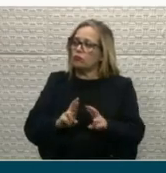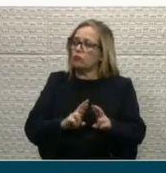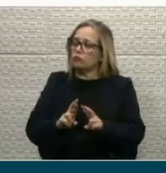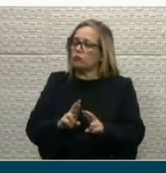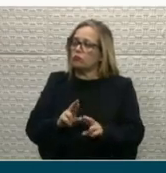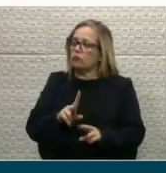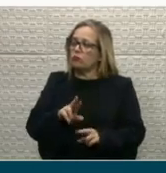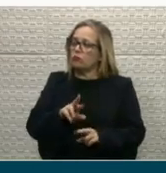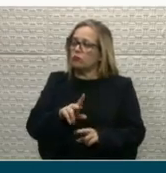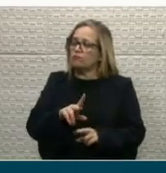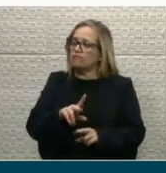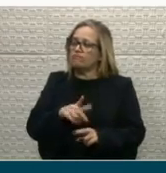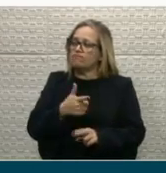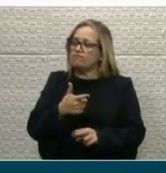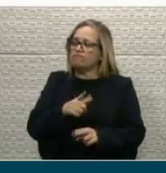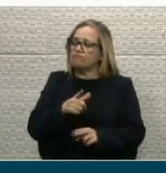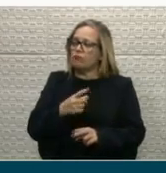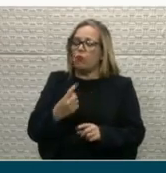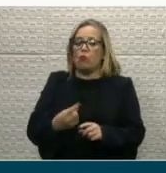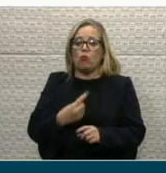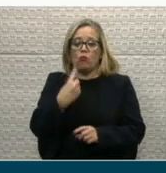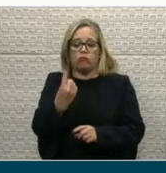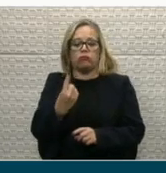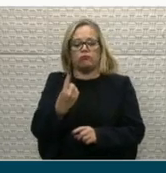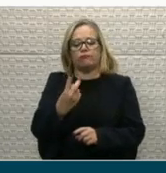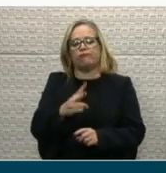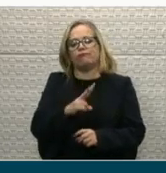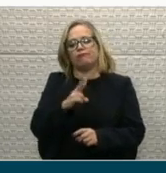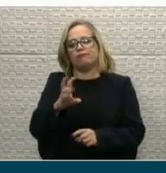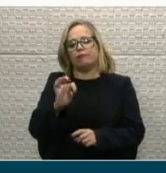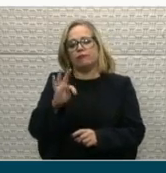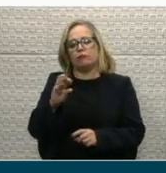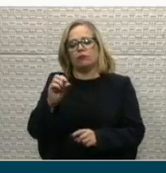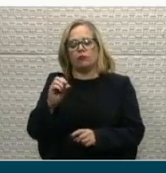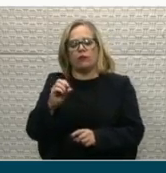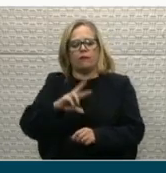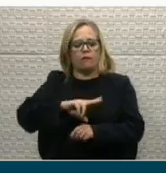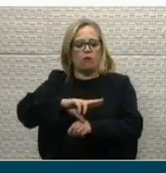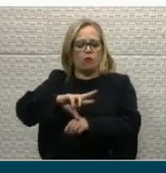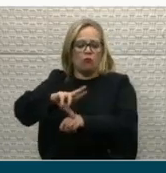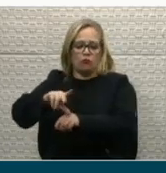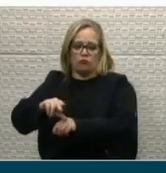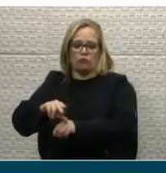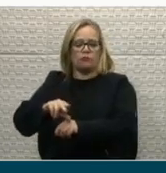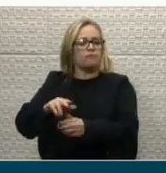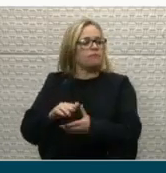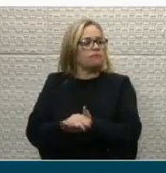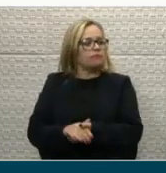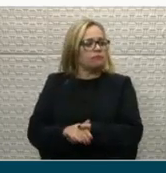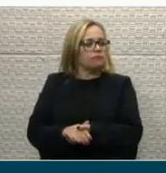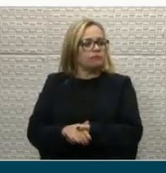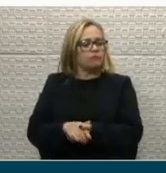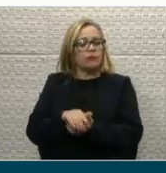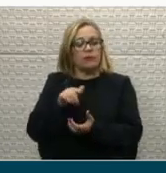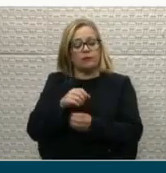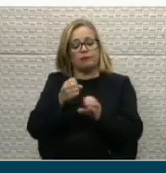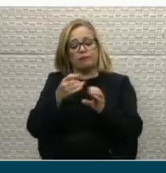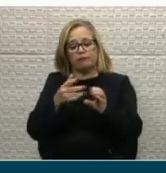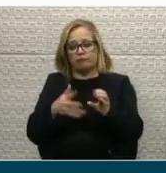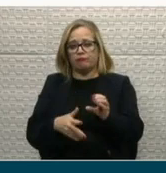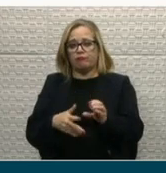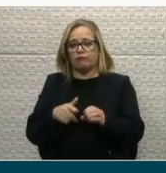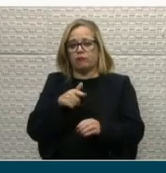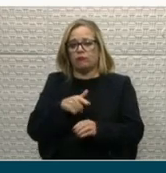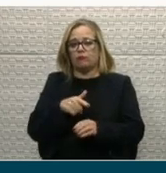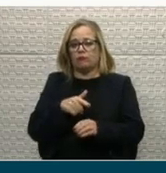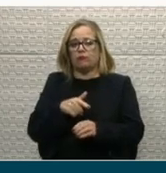forma. Eu não tenho um único alto vetor, eu tenho infinitos autovetores. Então, essa é uma característica